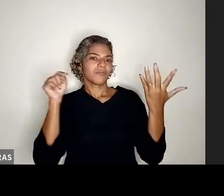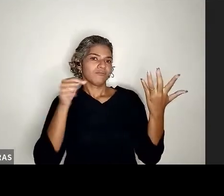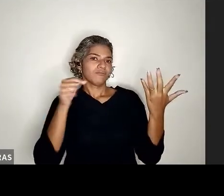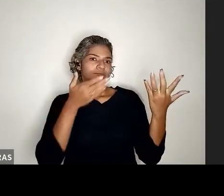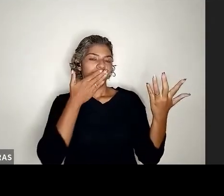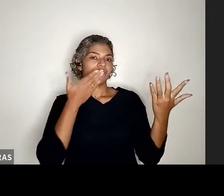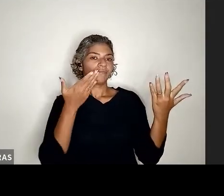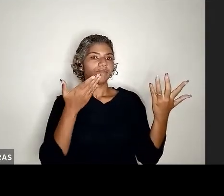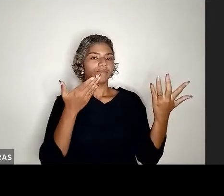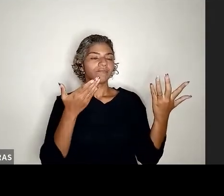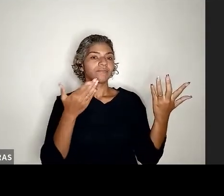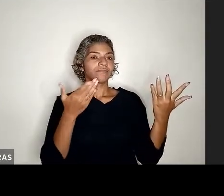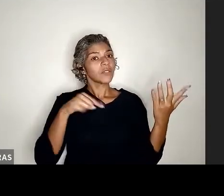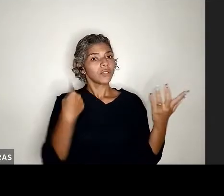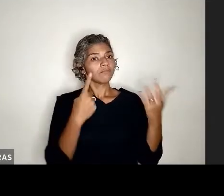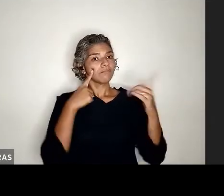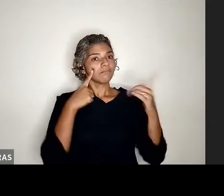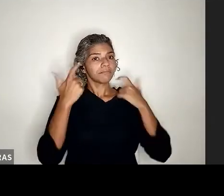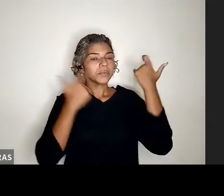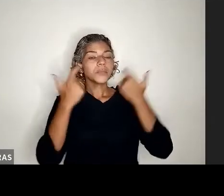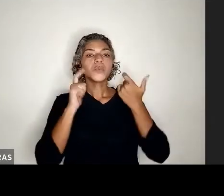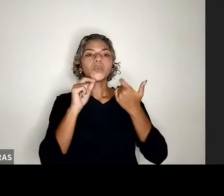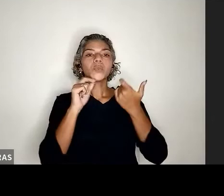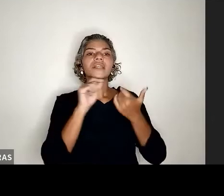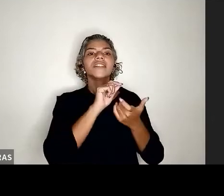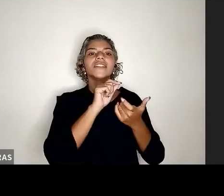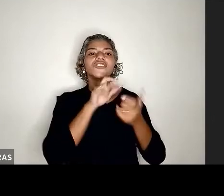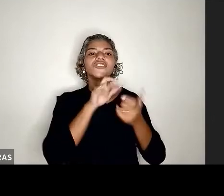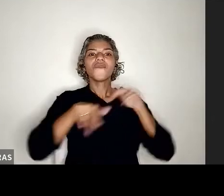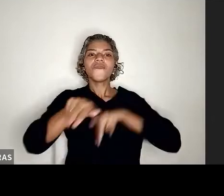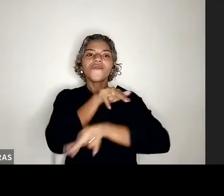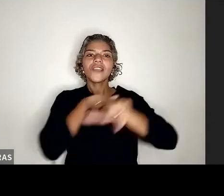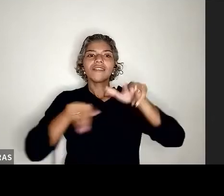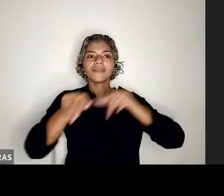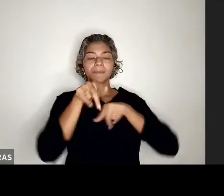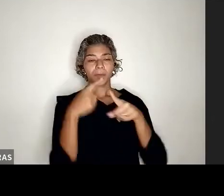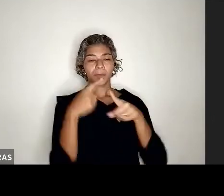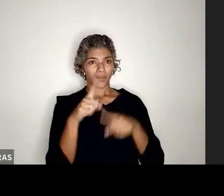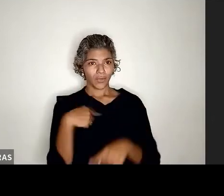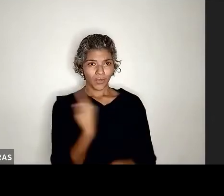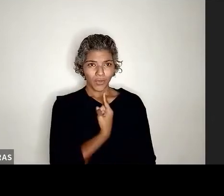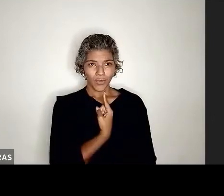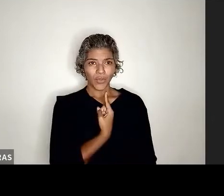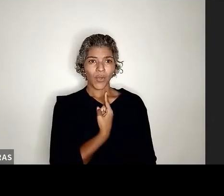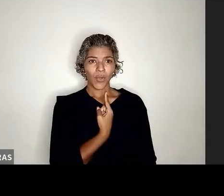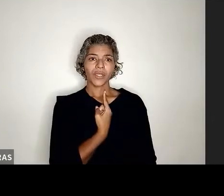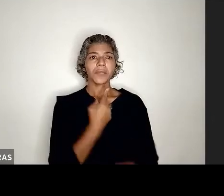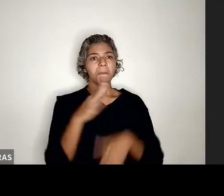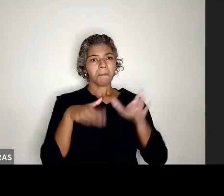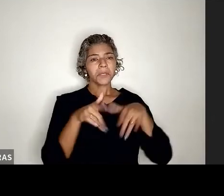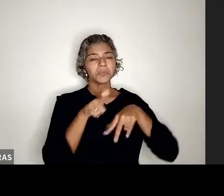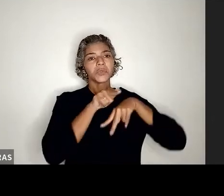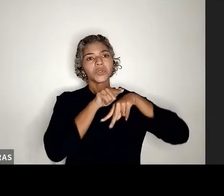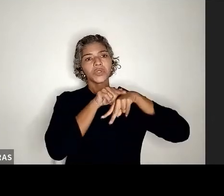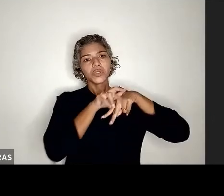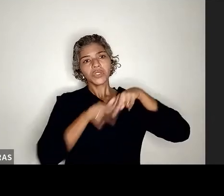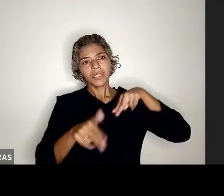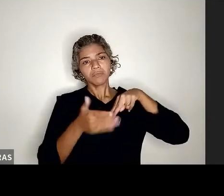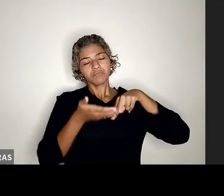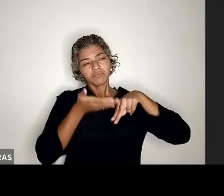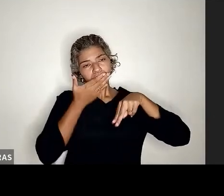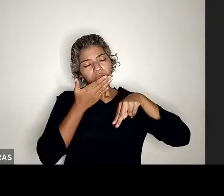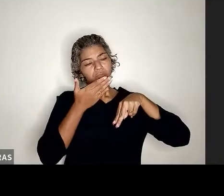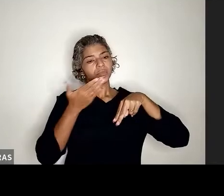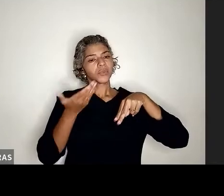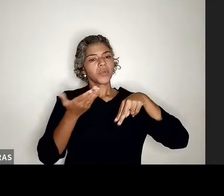preocupando com a diversidade, porque nós todas, apesar do gênero nos atravessar igualmente,